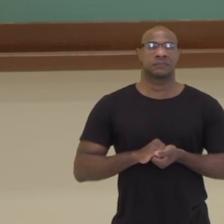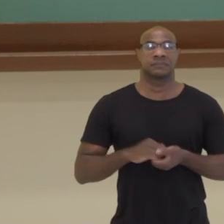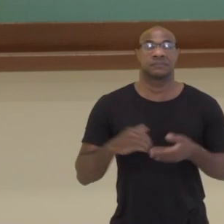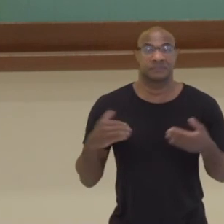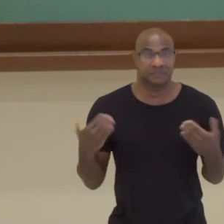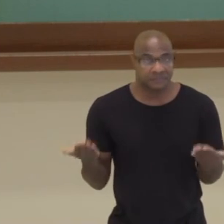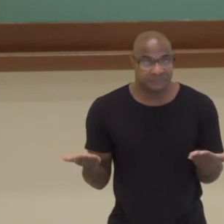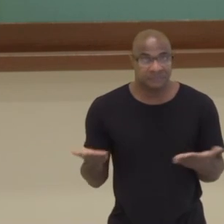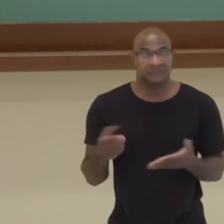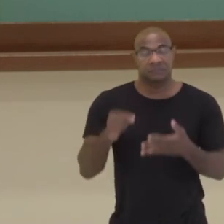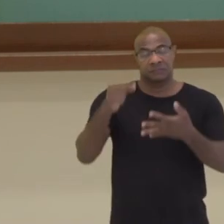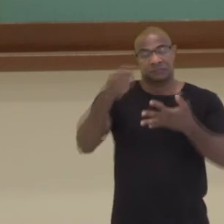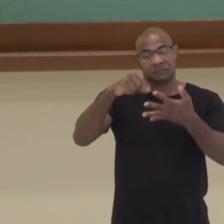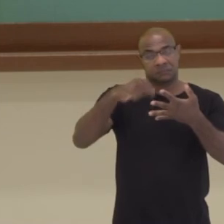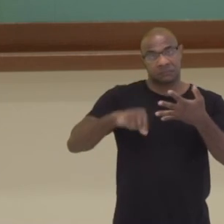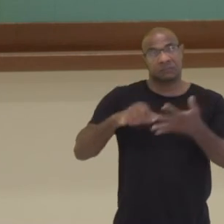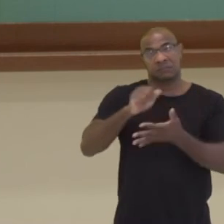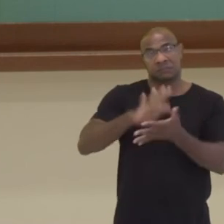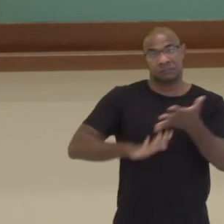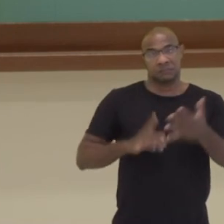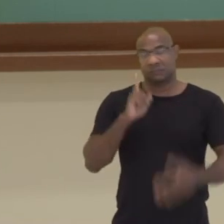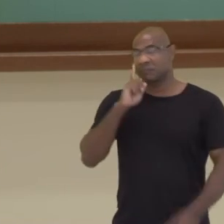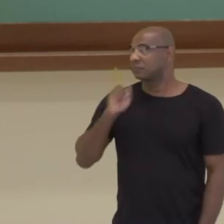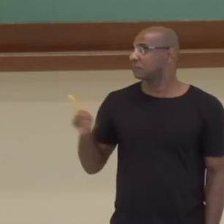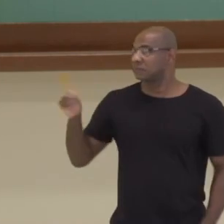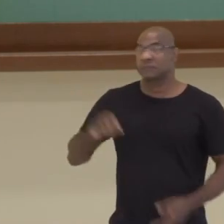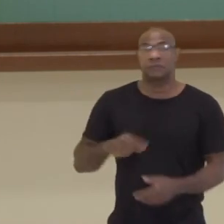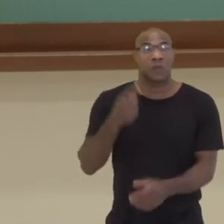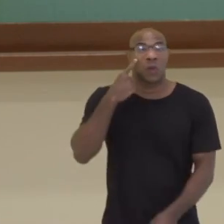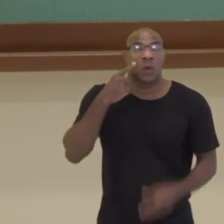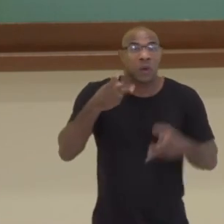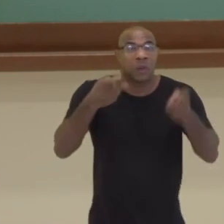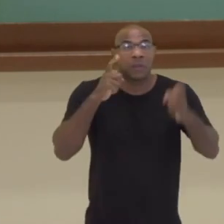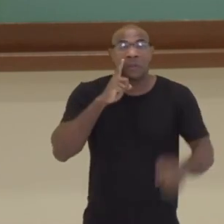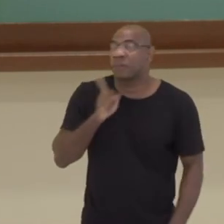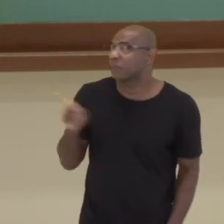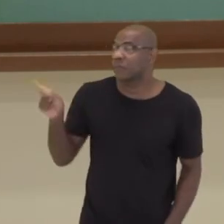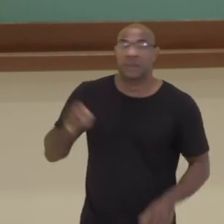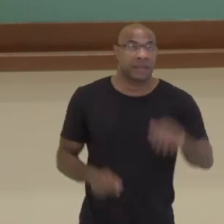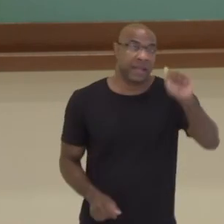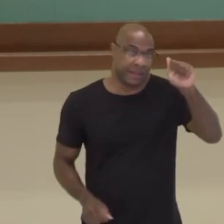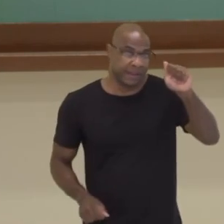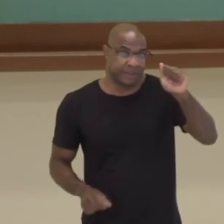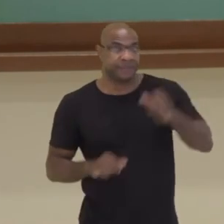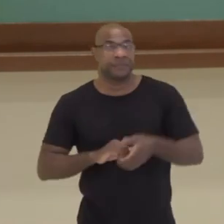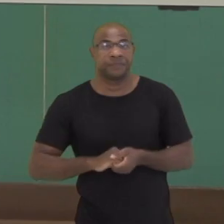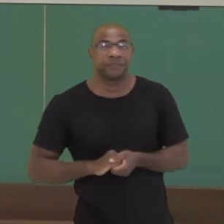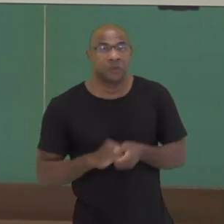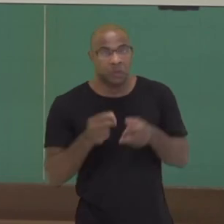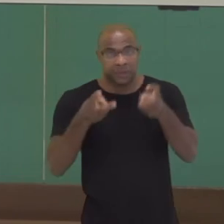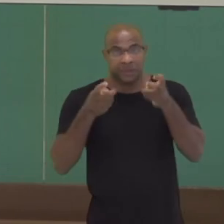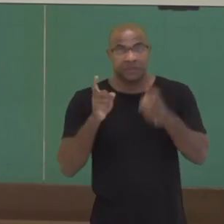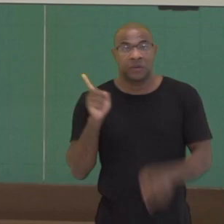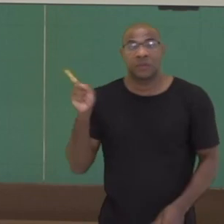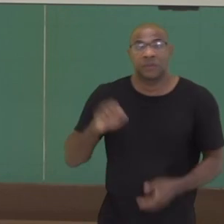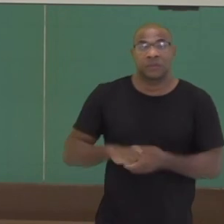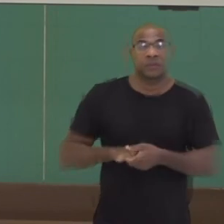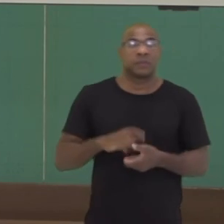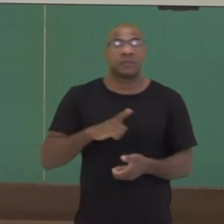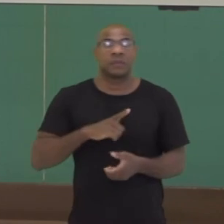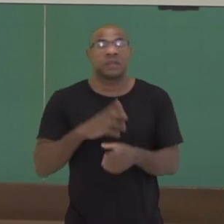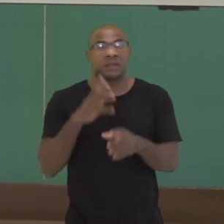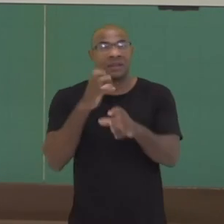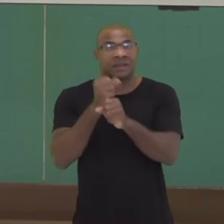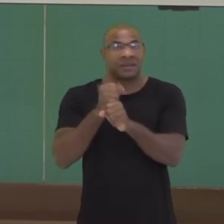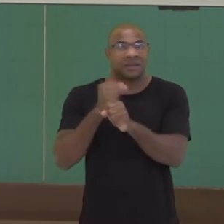Vamos lá, vamos corrigir o nosso exercício. Então, veja, na letra A, se vocês observarem, eu tenho uma